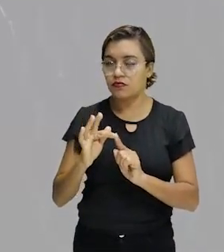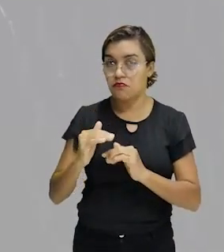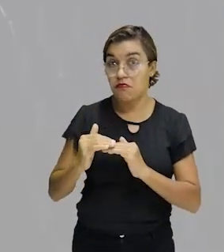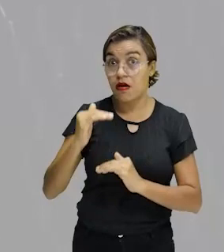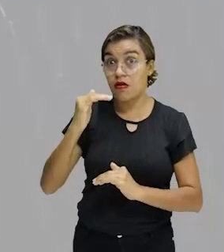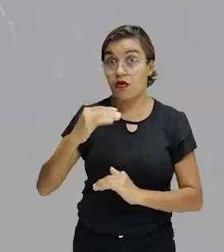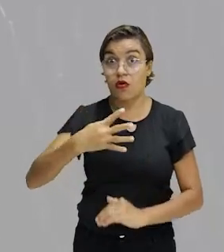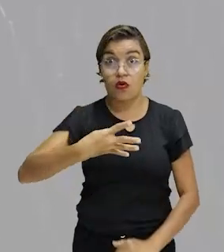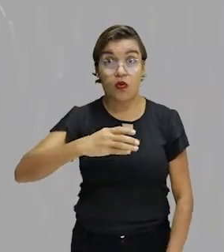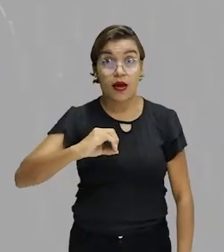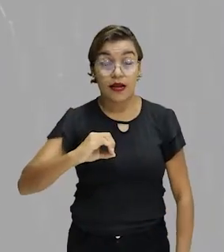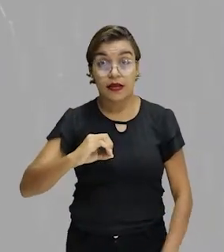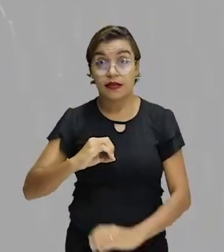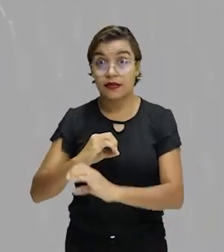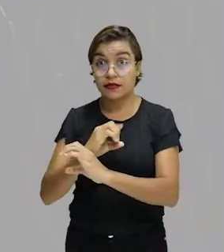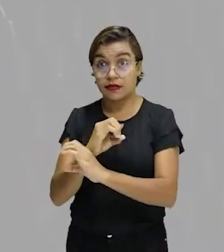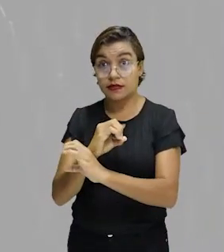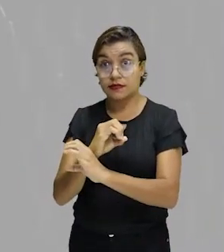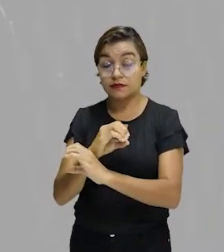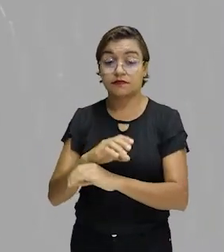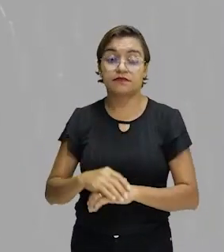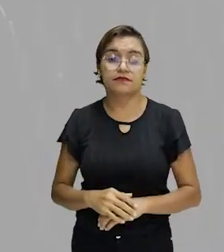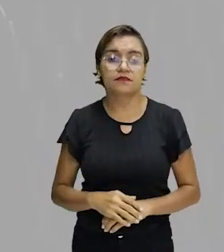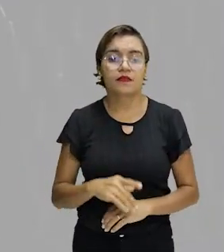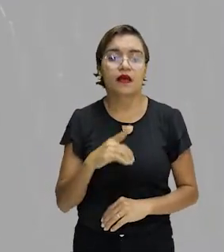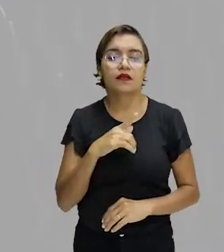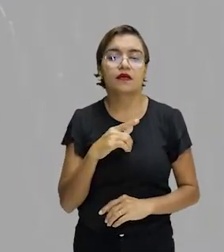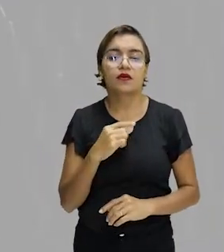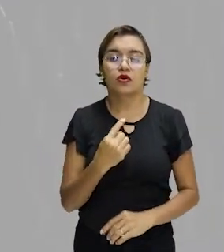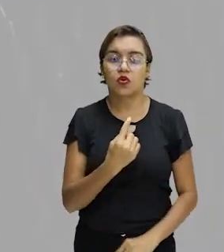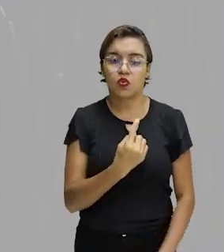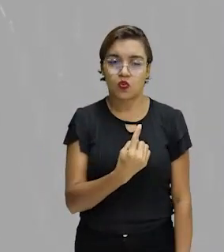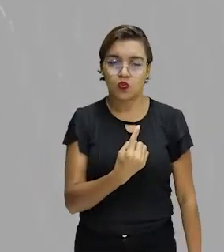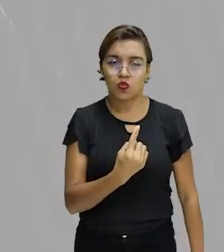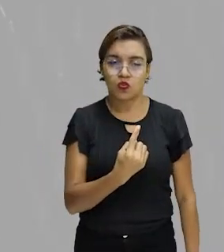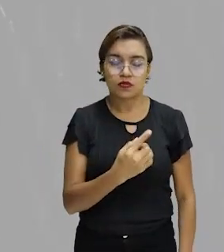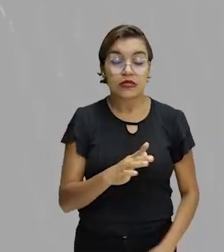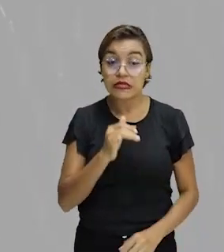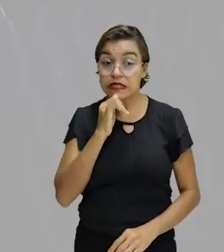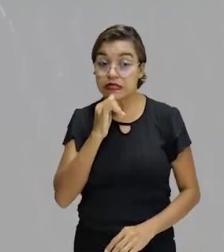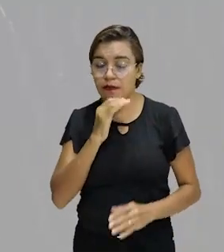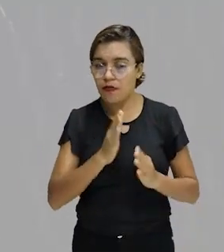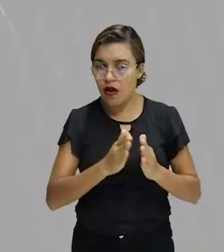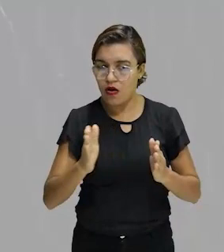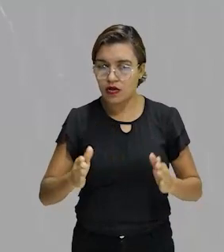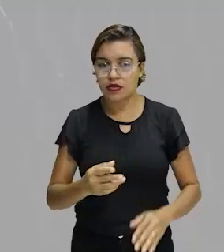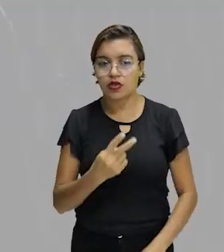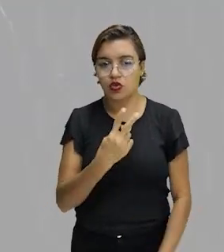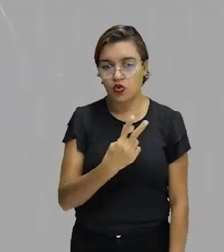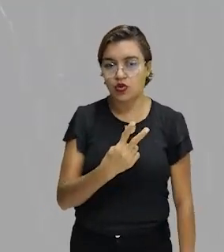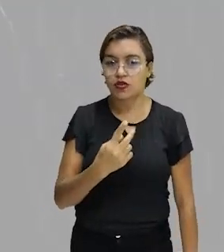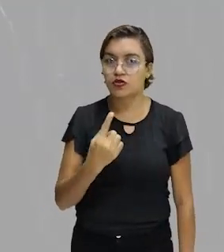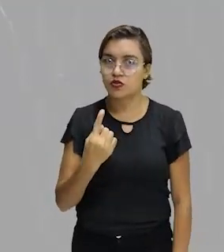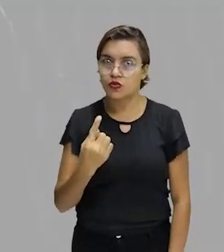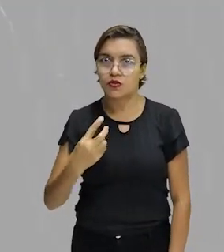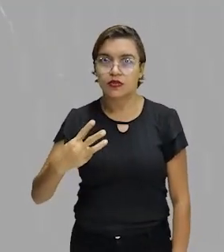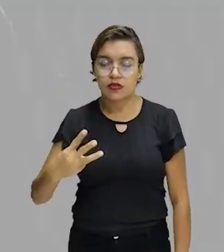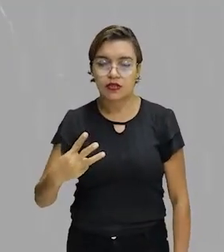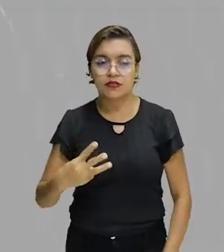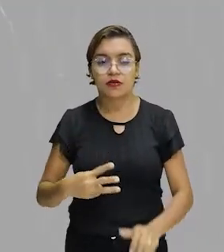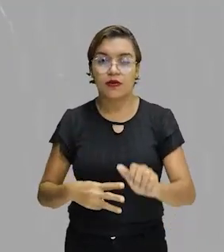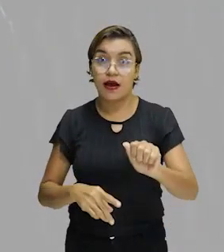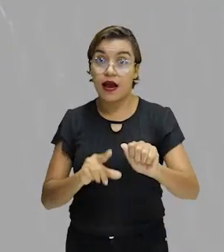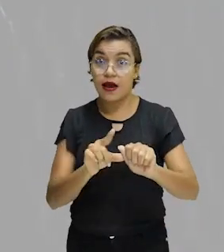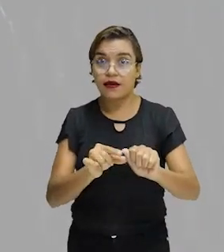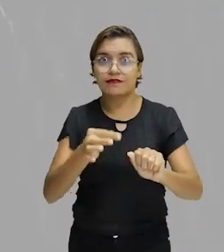Celsius. Então, a ordem é 2, 1, 3, a ordem crescente. A alternativa correta, a letra